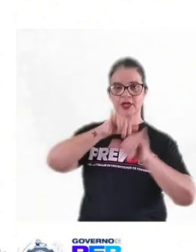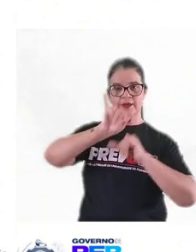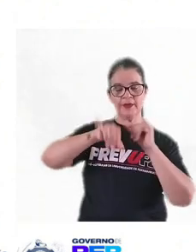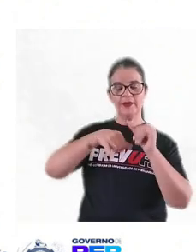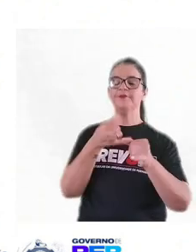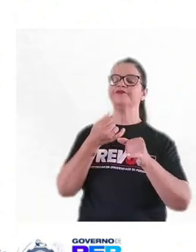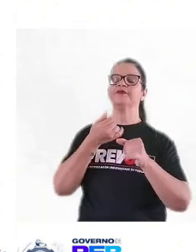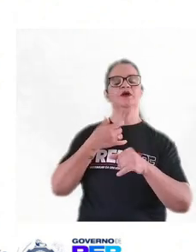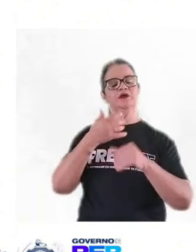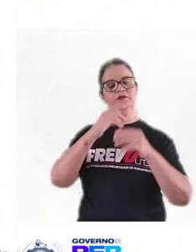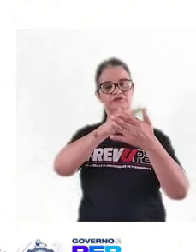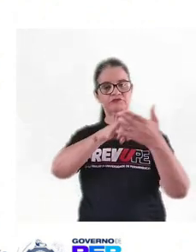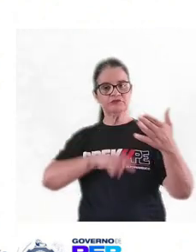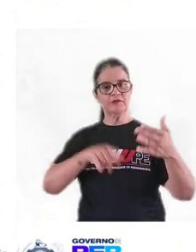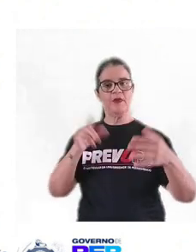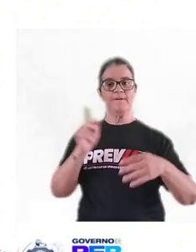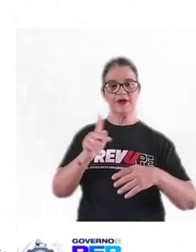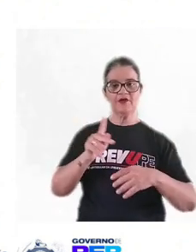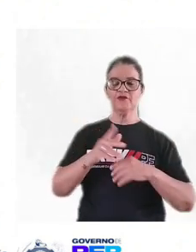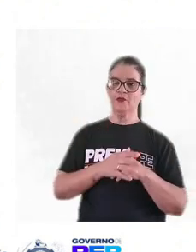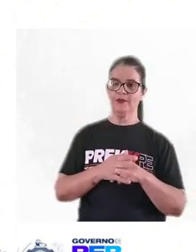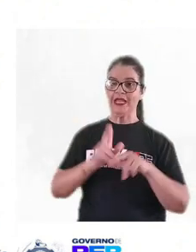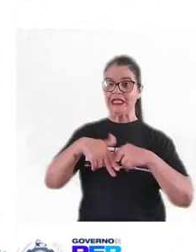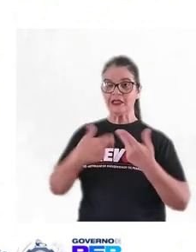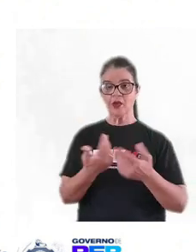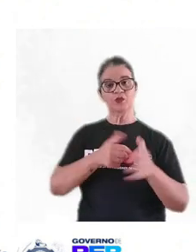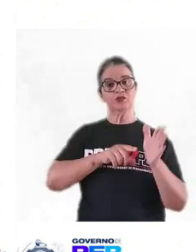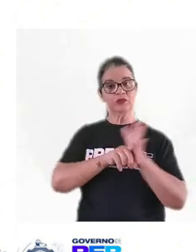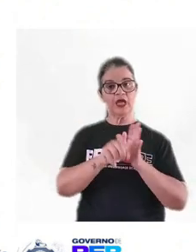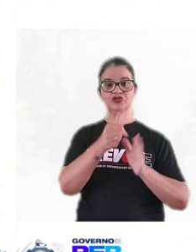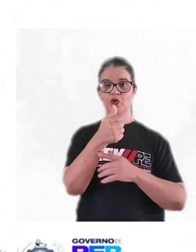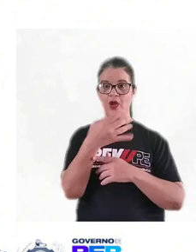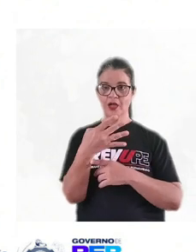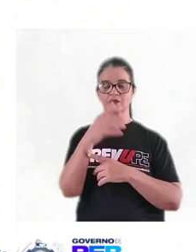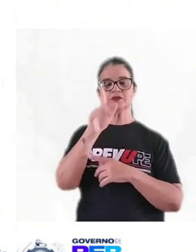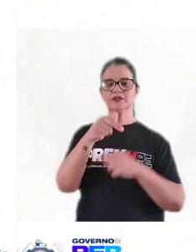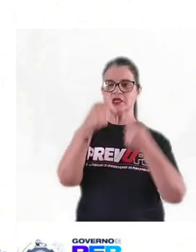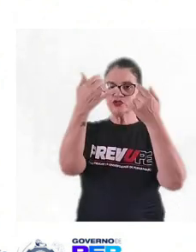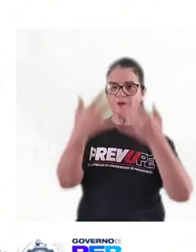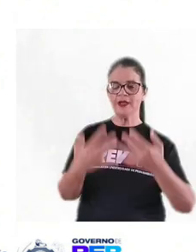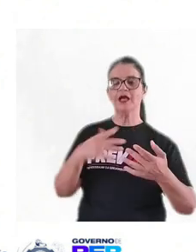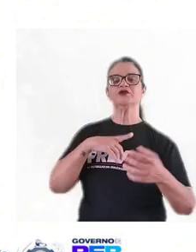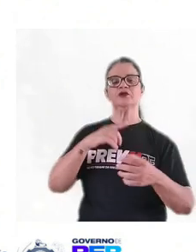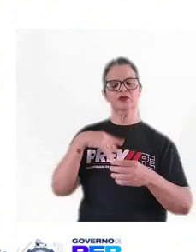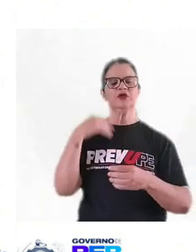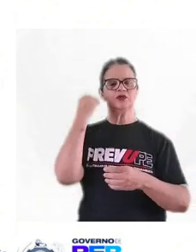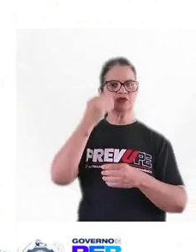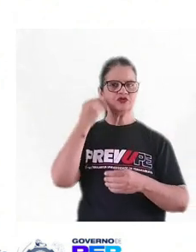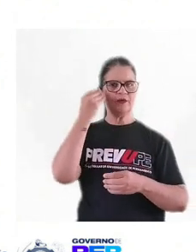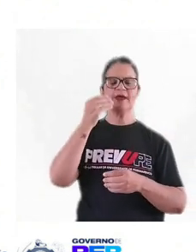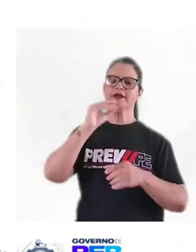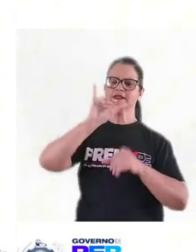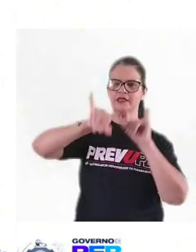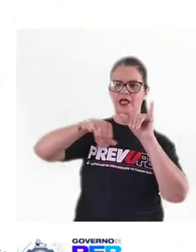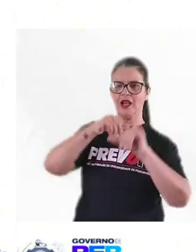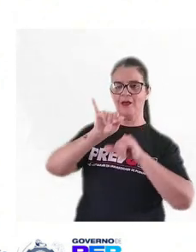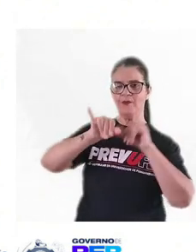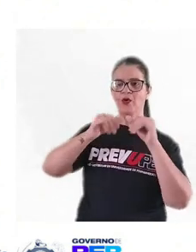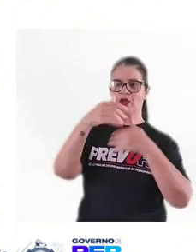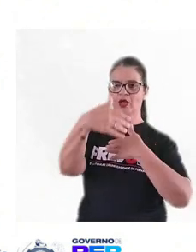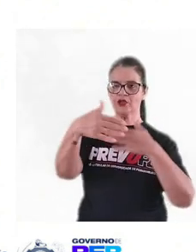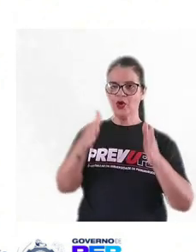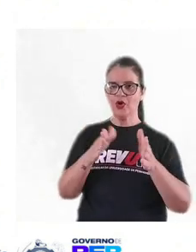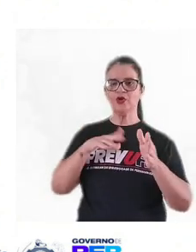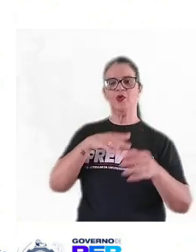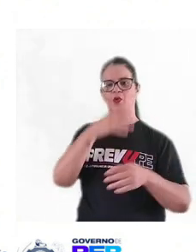do simulado do Prevuc então na questão 14 é dito que durante uma experiência em laboratório um estudante